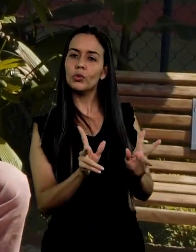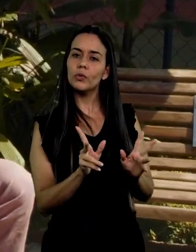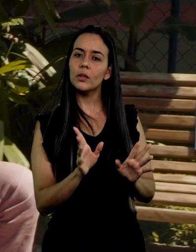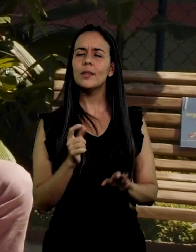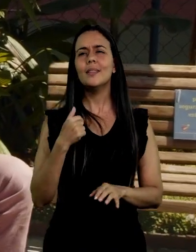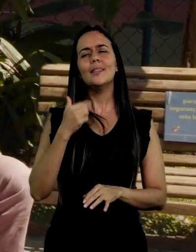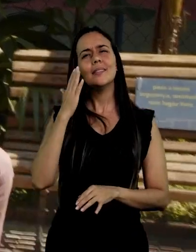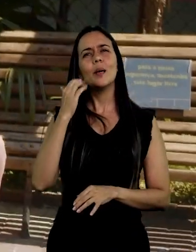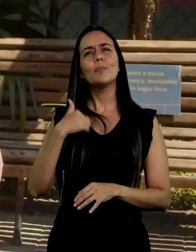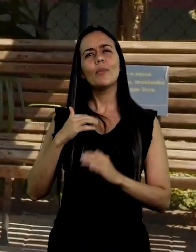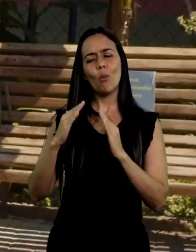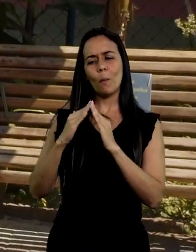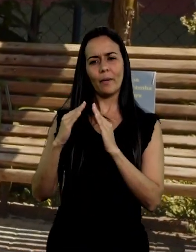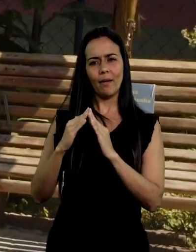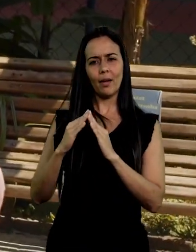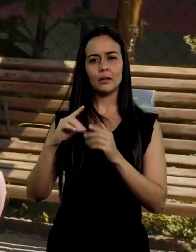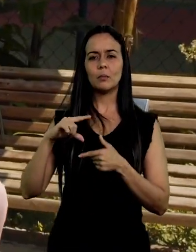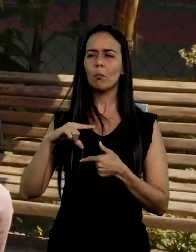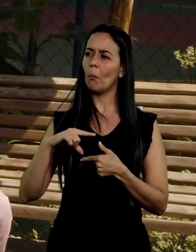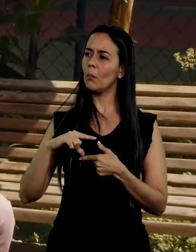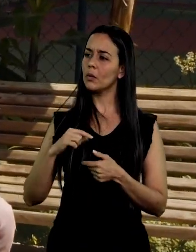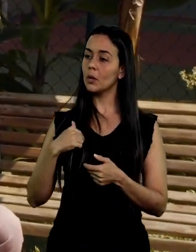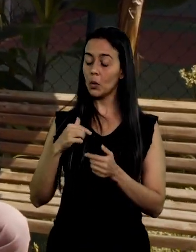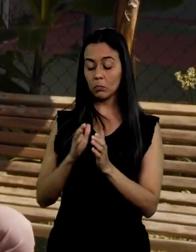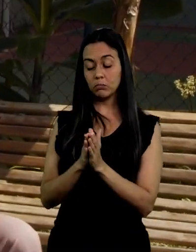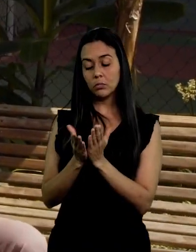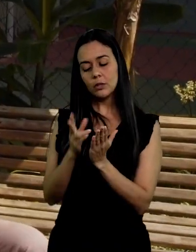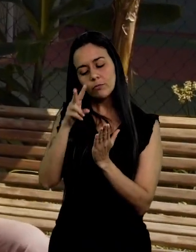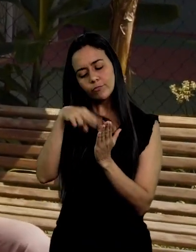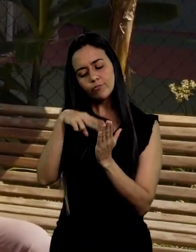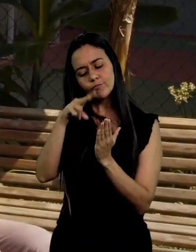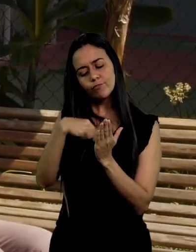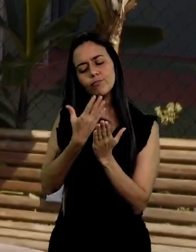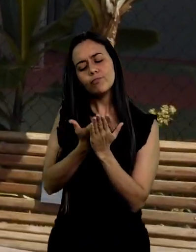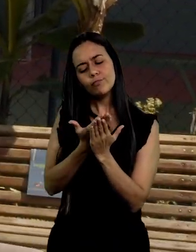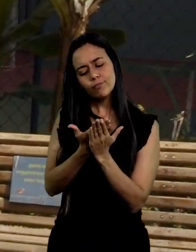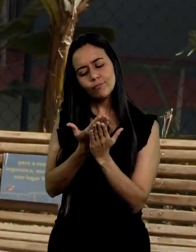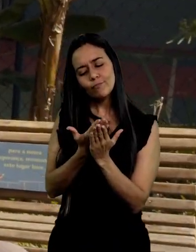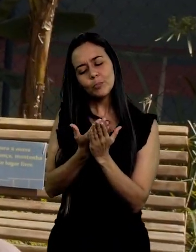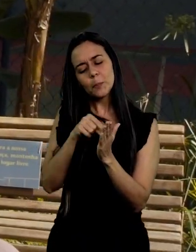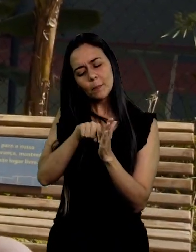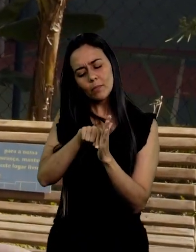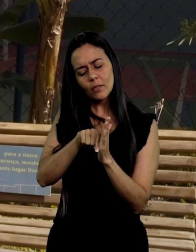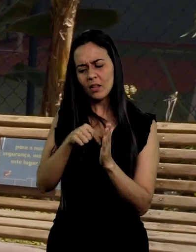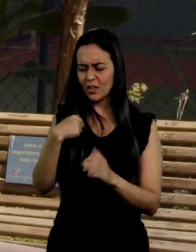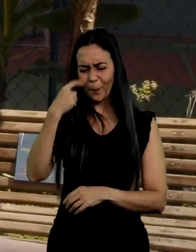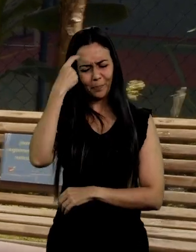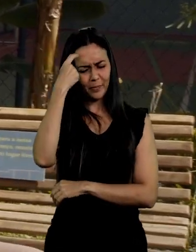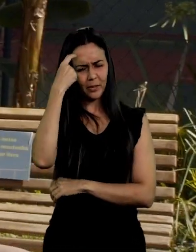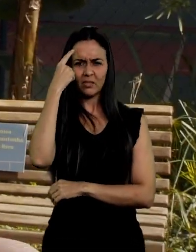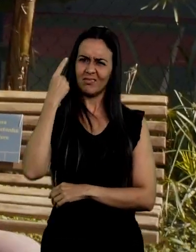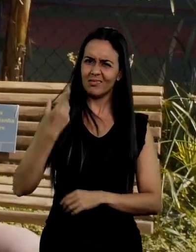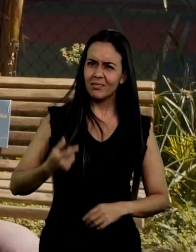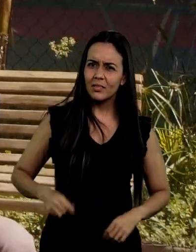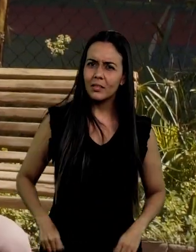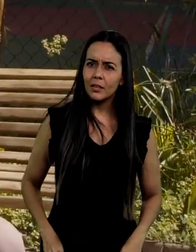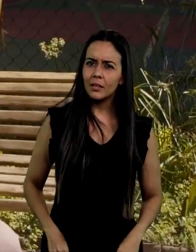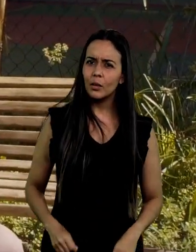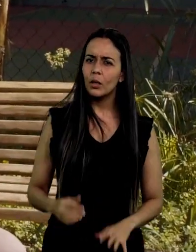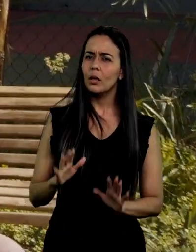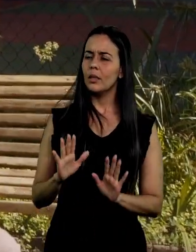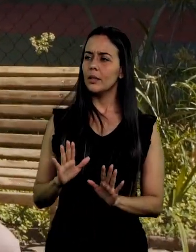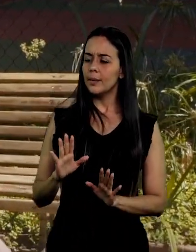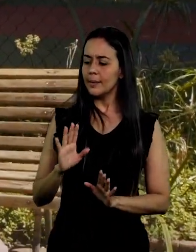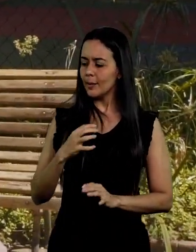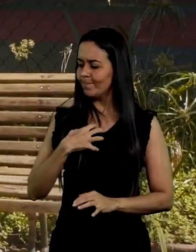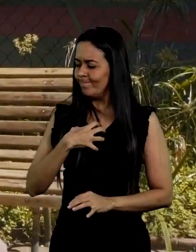né? Eu tenho lido bastante, tenho estudado, e eu falo, cara, mas... Claro, primeiro vem um sentimento de